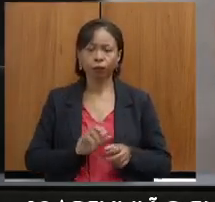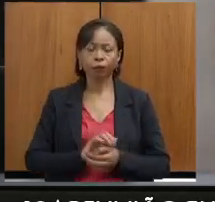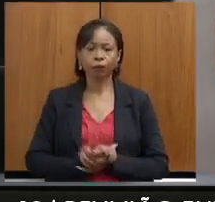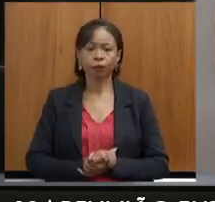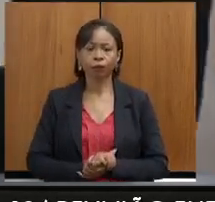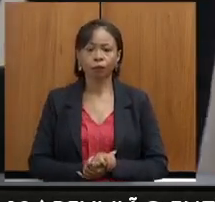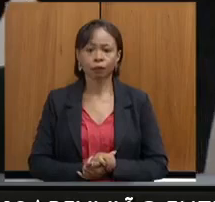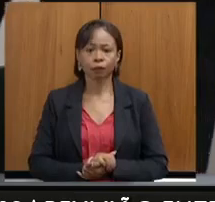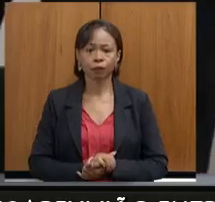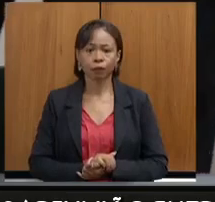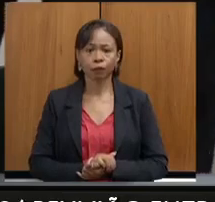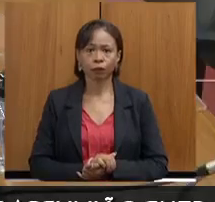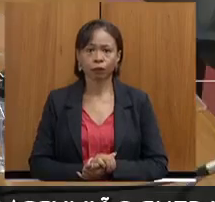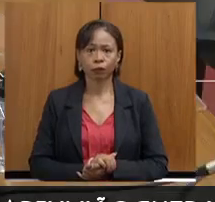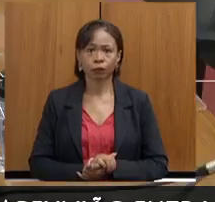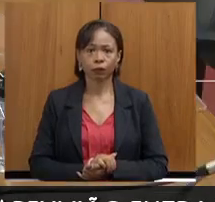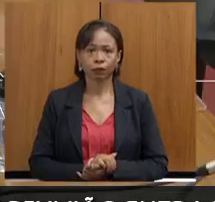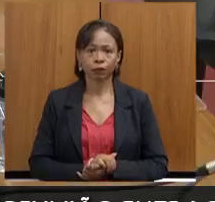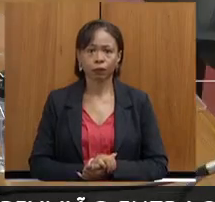trabalhos